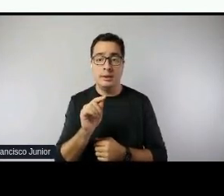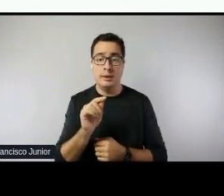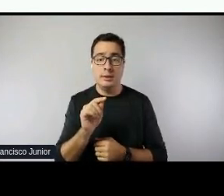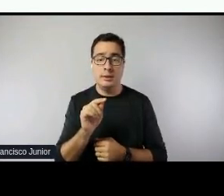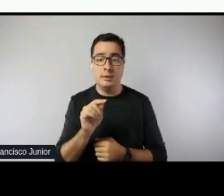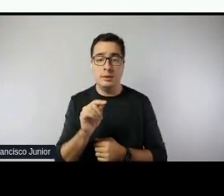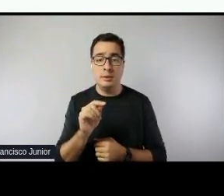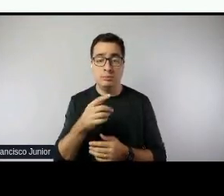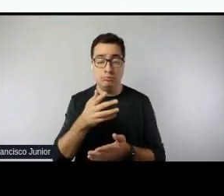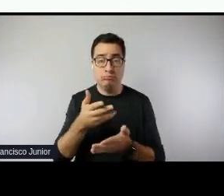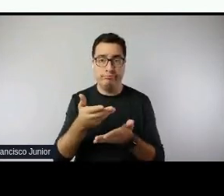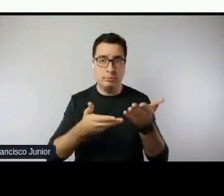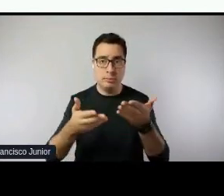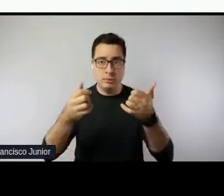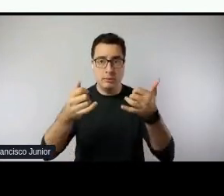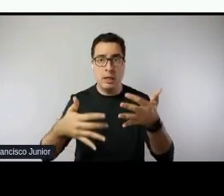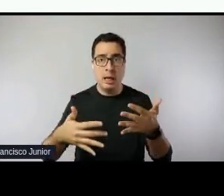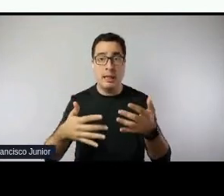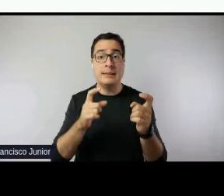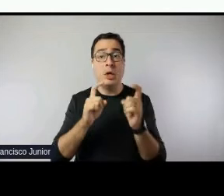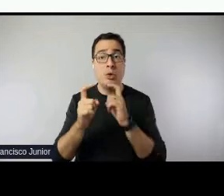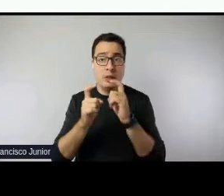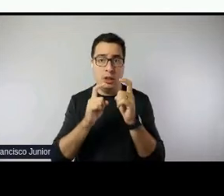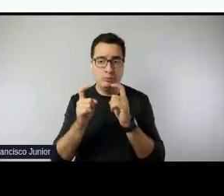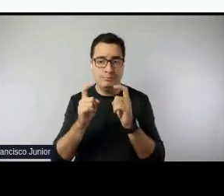compartilhando um pouco, nossas dailies, né?